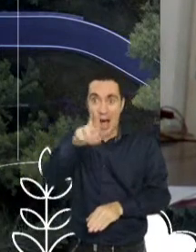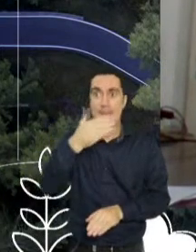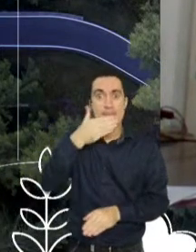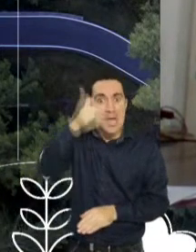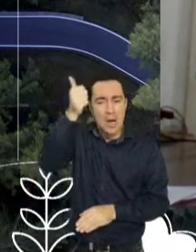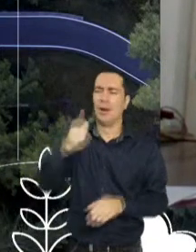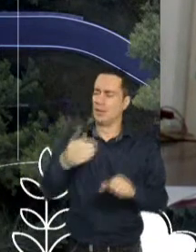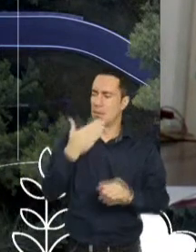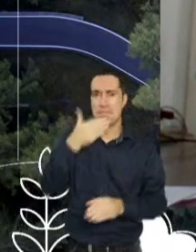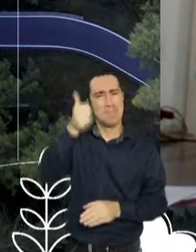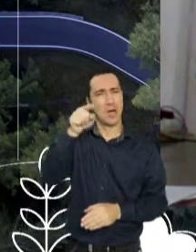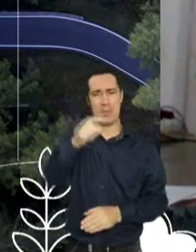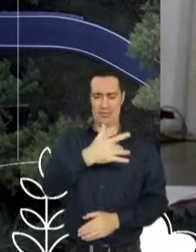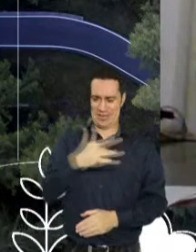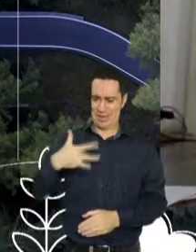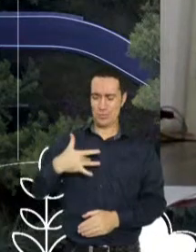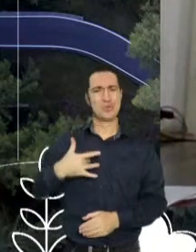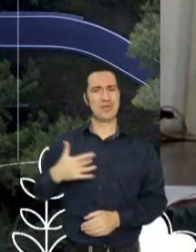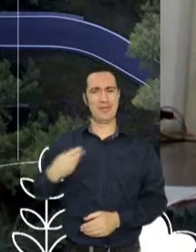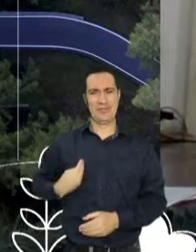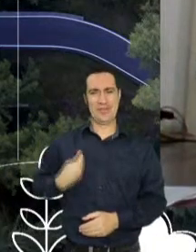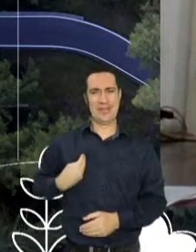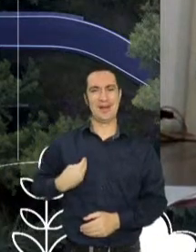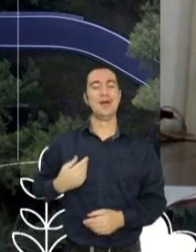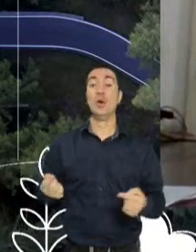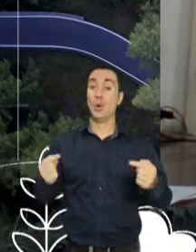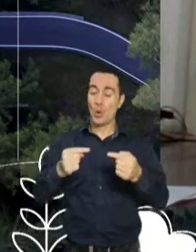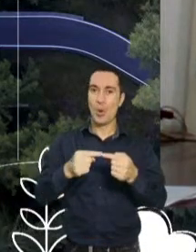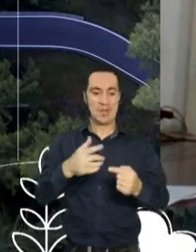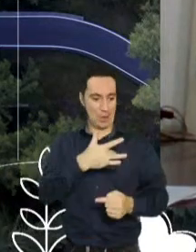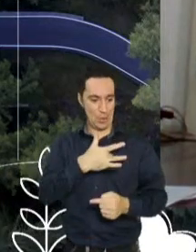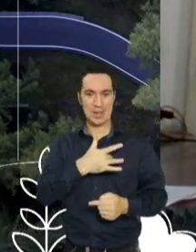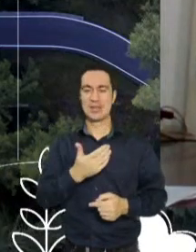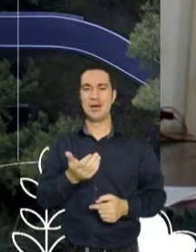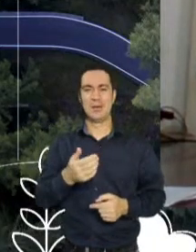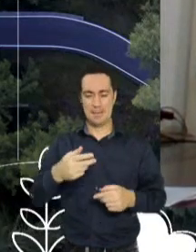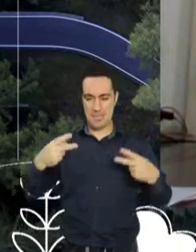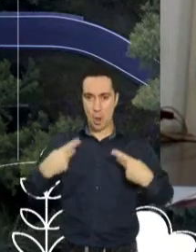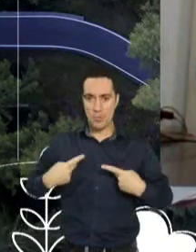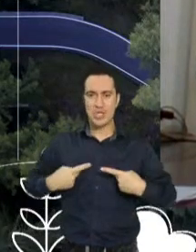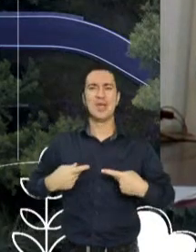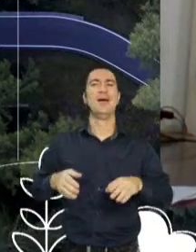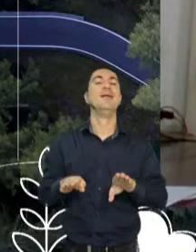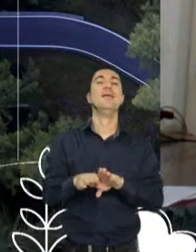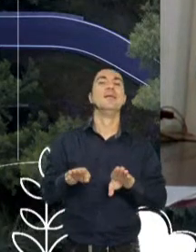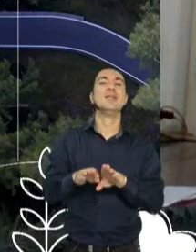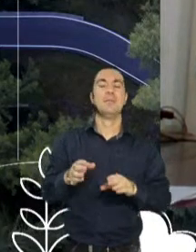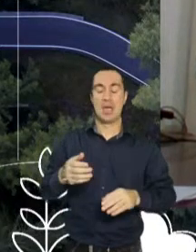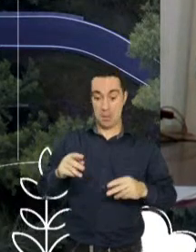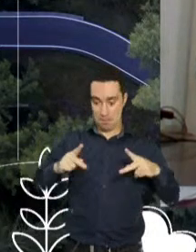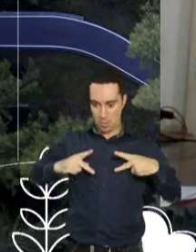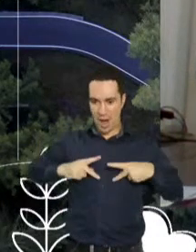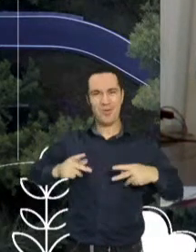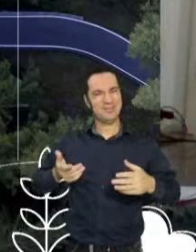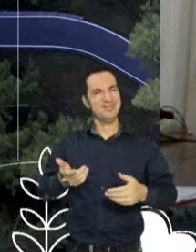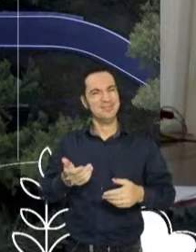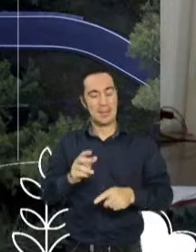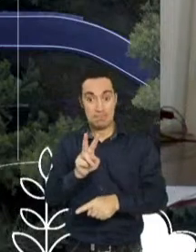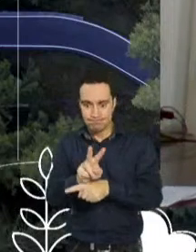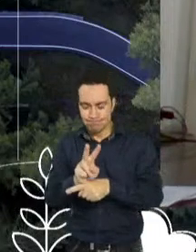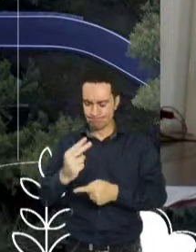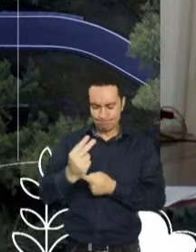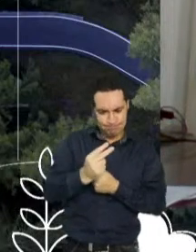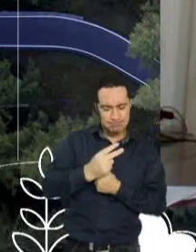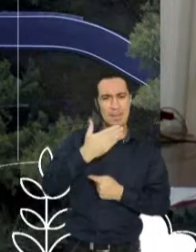cigarro, que está sabidamente relacionado com infarto, com pneumonia e também com câncer de pulmão e de bexiga